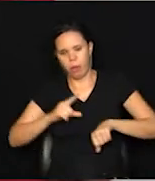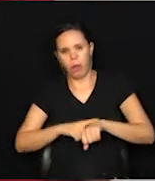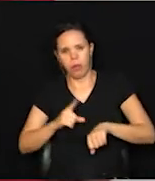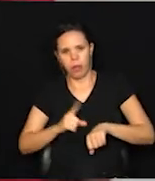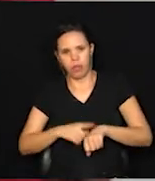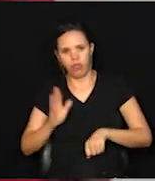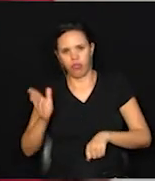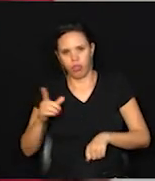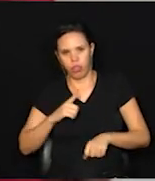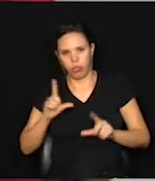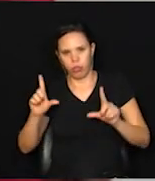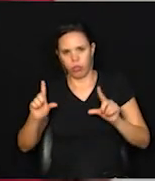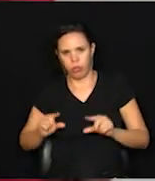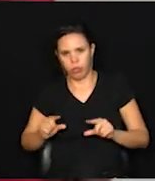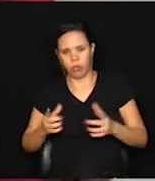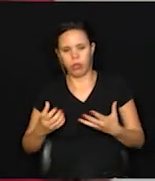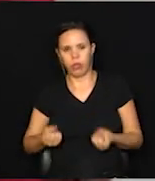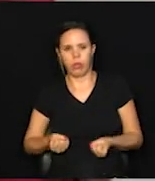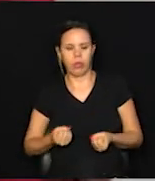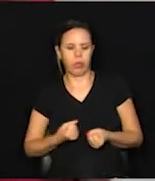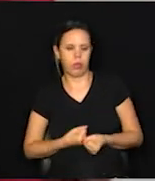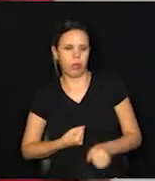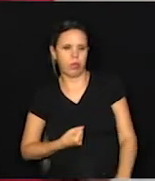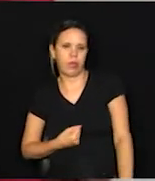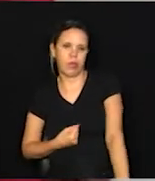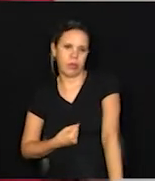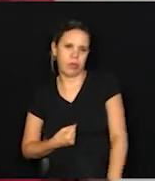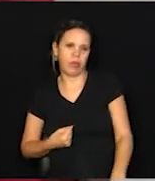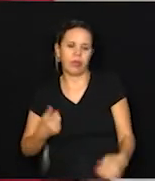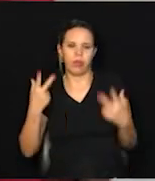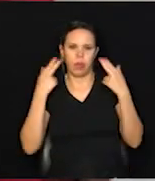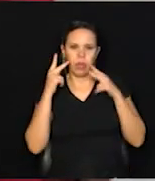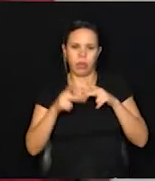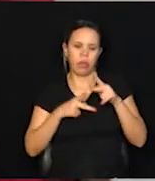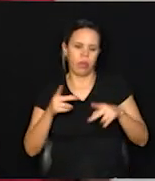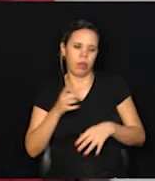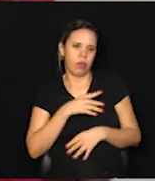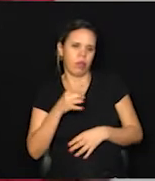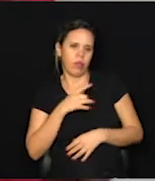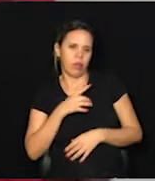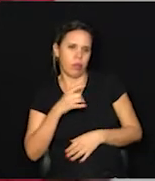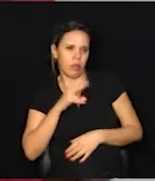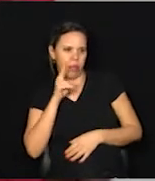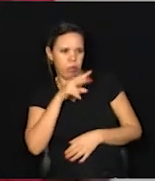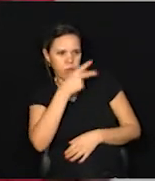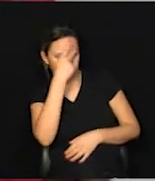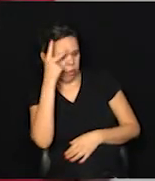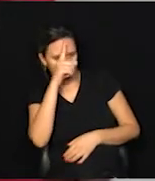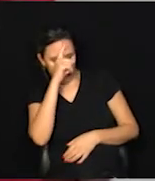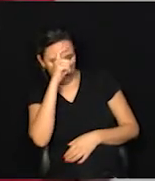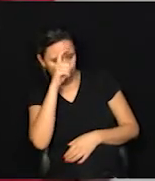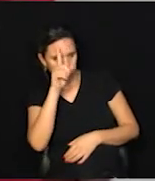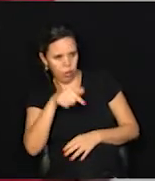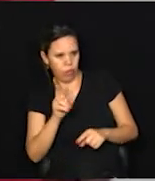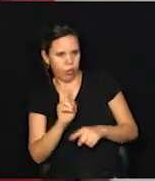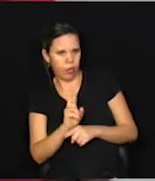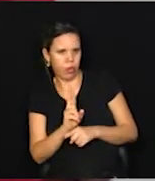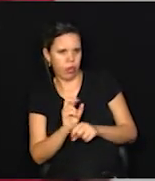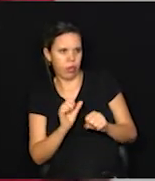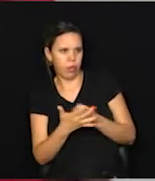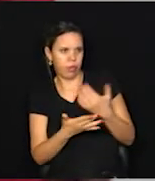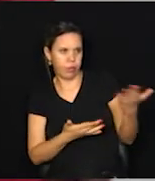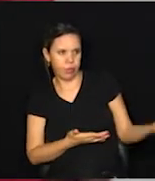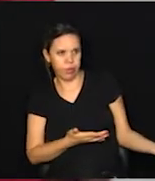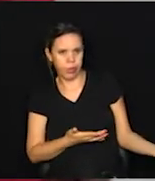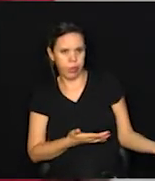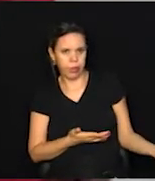estava tendo uma baixa adesão. É natural, a população fica com medo quando ouve que o Hospital Ouro Verde é referência no atendimento COVID,